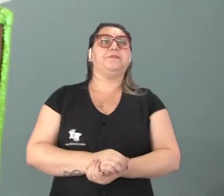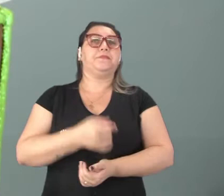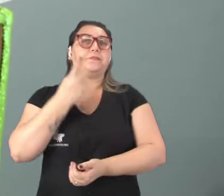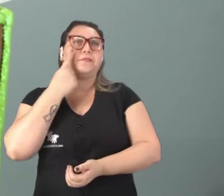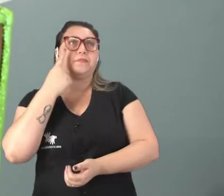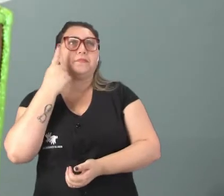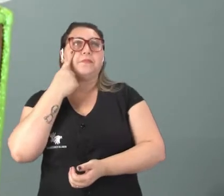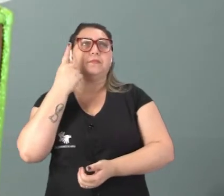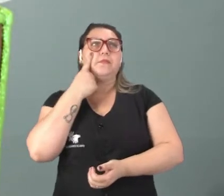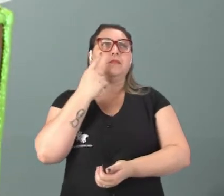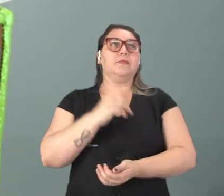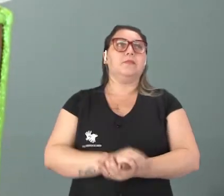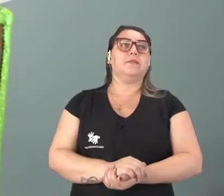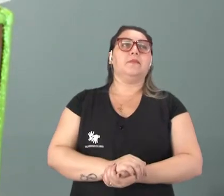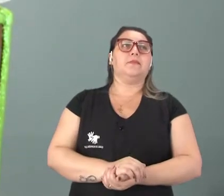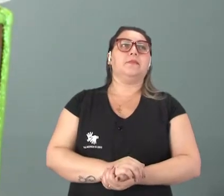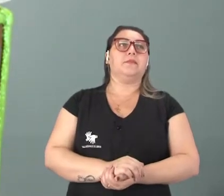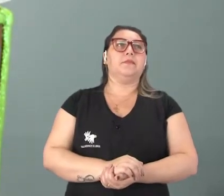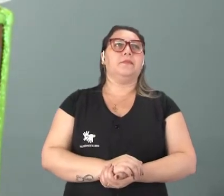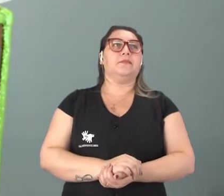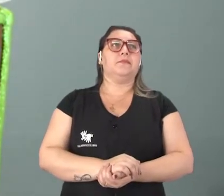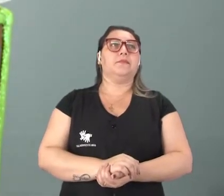Olhem aqui.